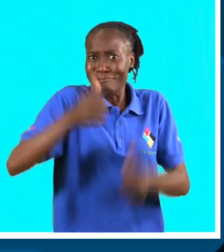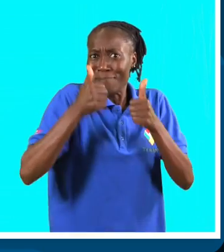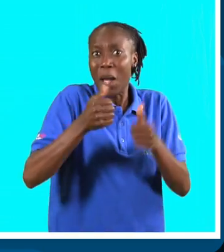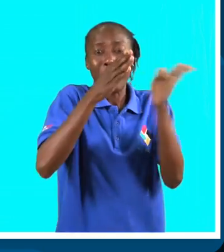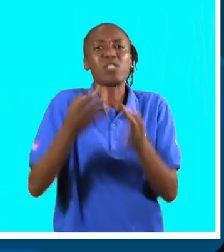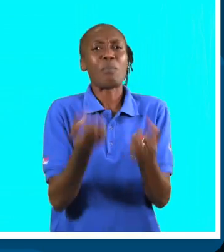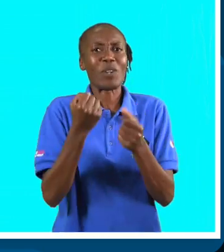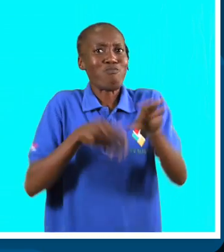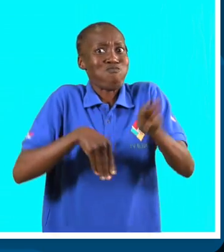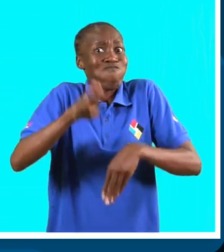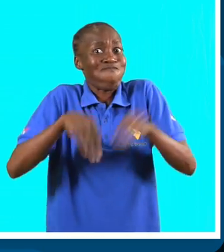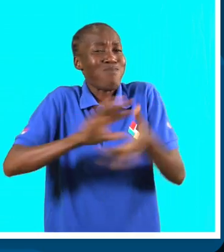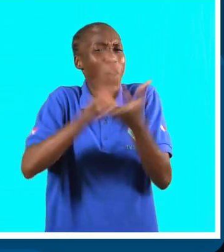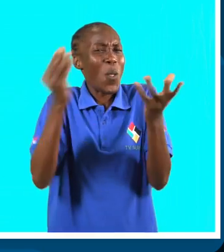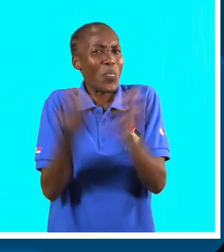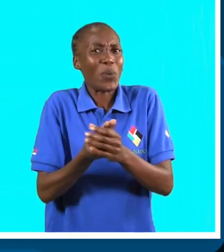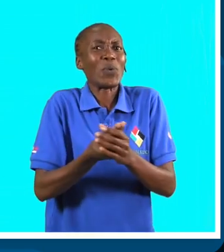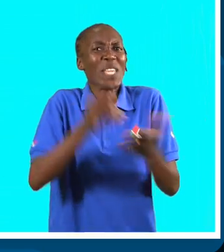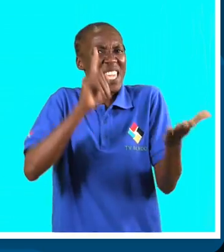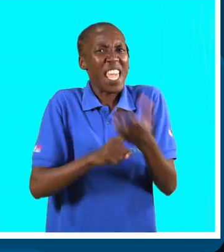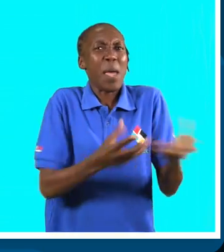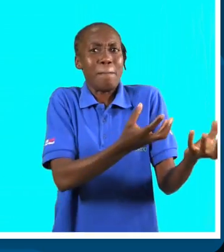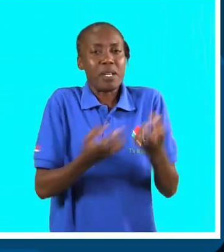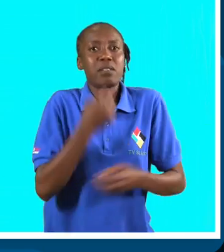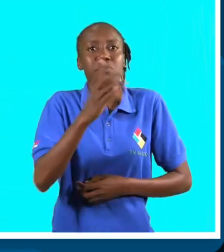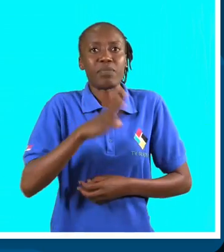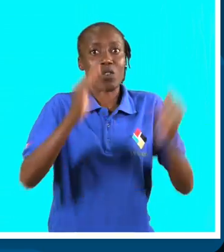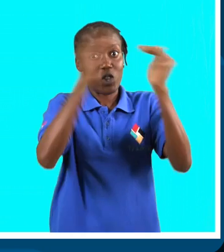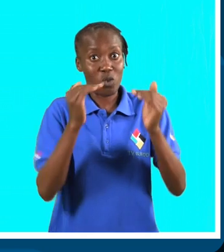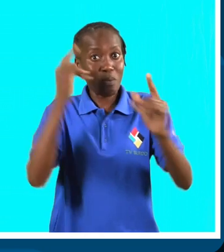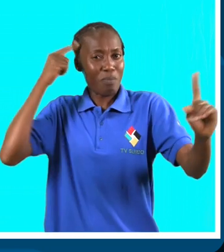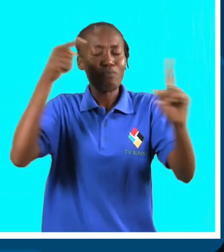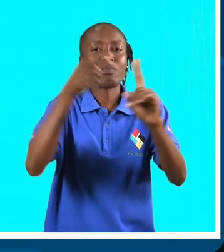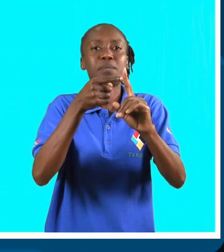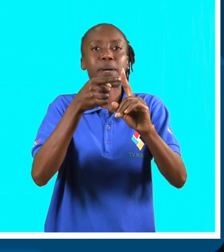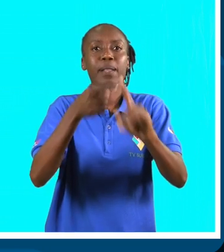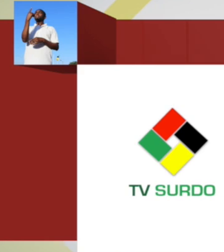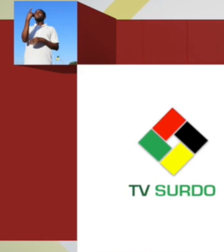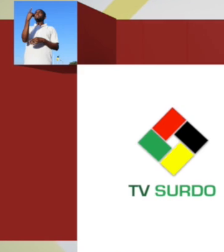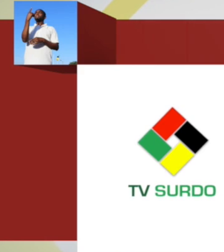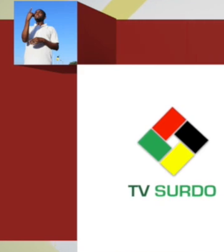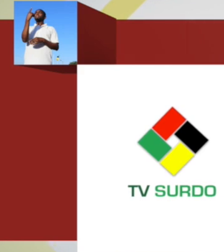inteligência, que é um jogador que pode jogar em várias posições na estrutura da equipa principal.